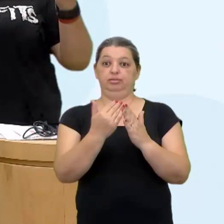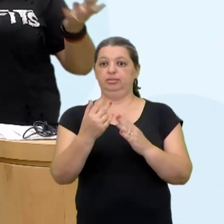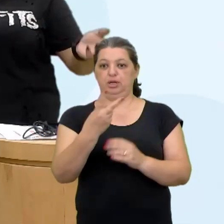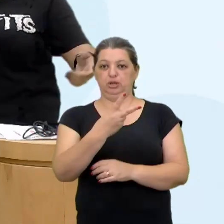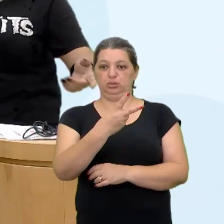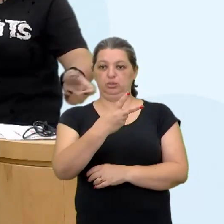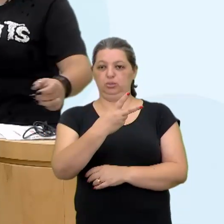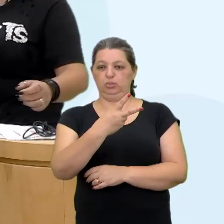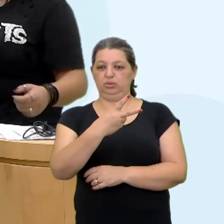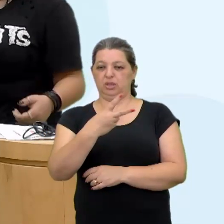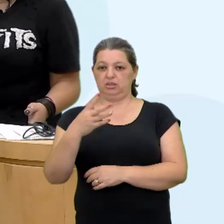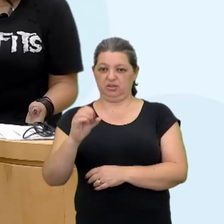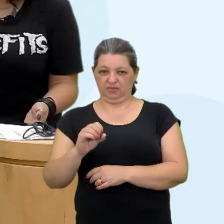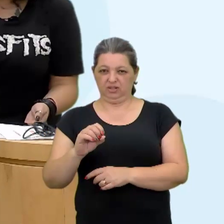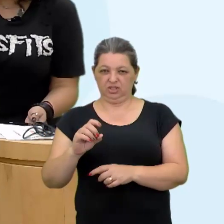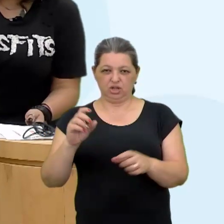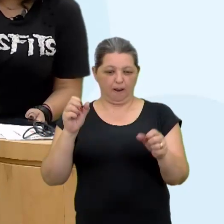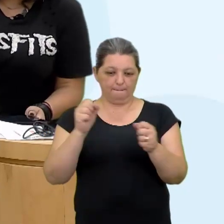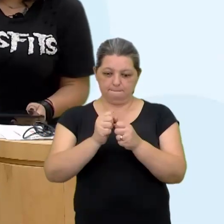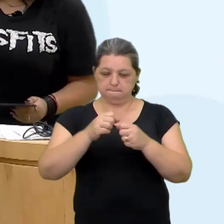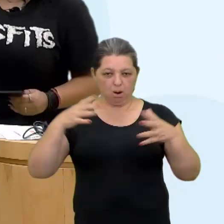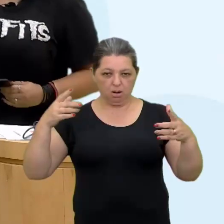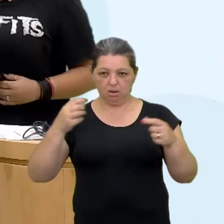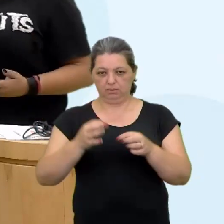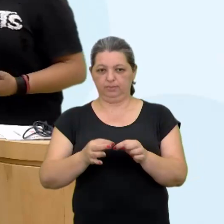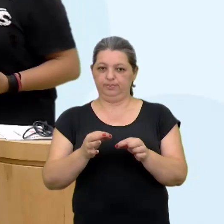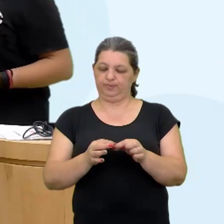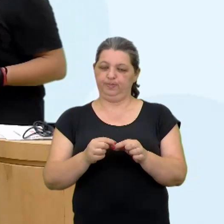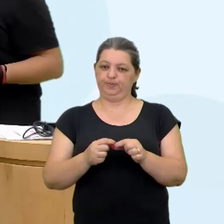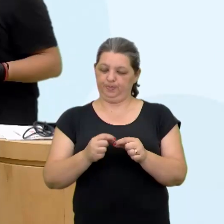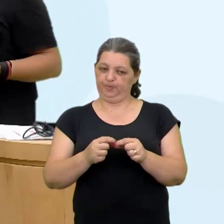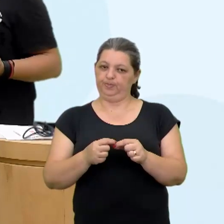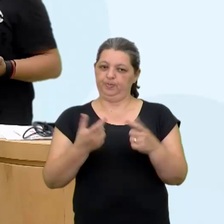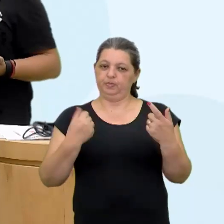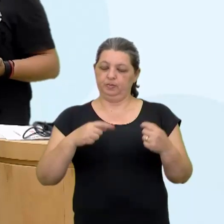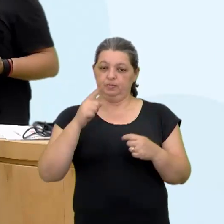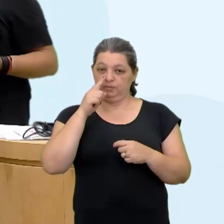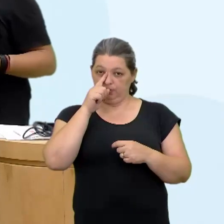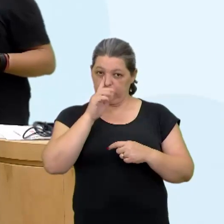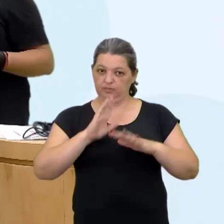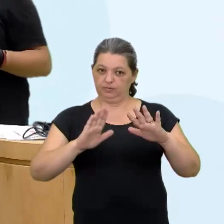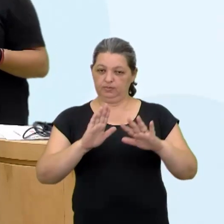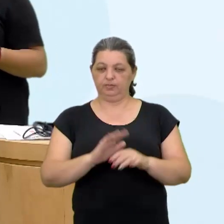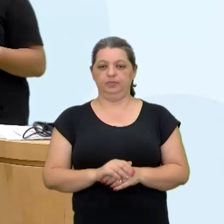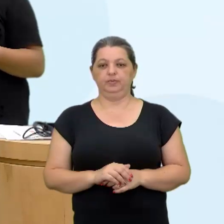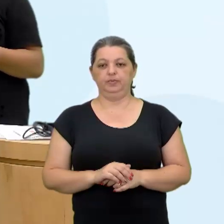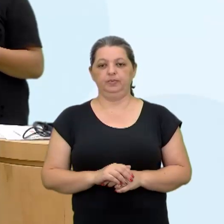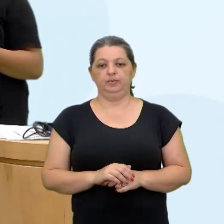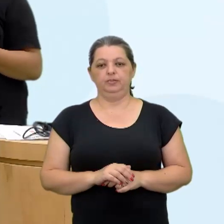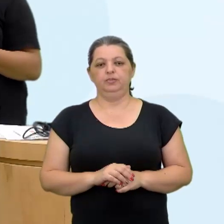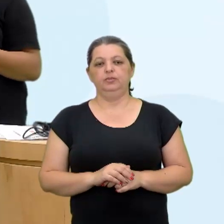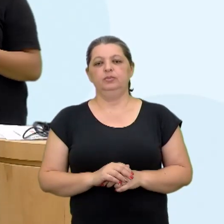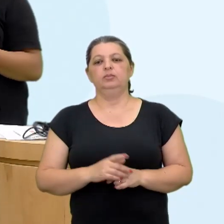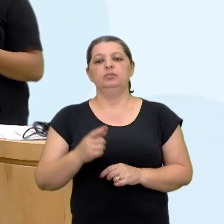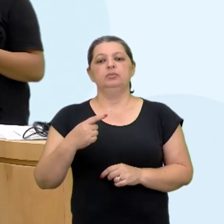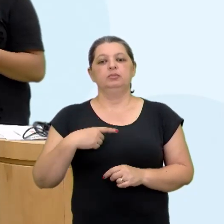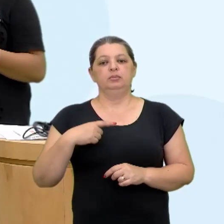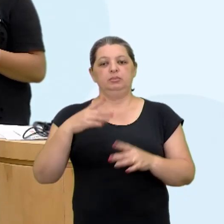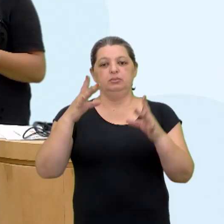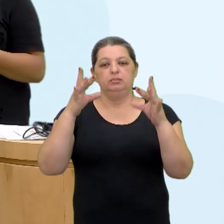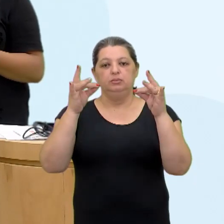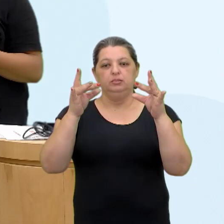220 e explode o Arduino. É assim que funciona, tá? E aí a gente tem alguns detalhes nessa placa. A primeira